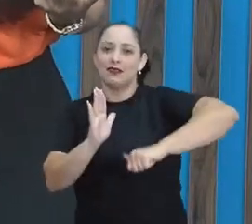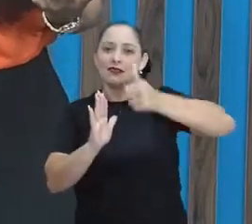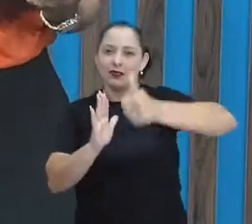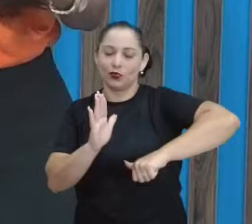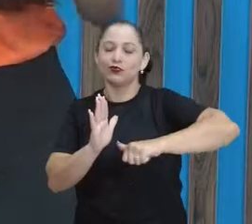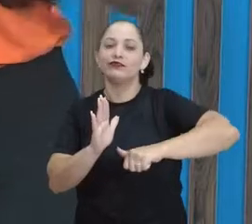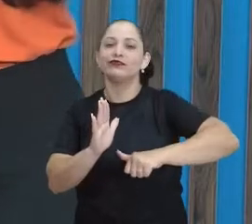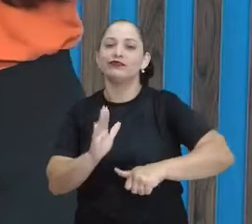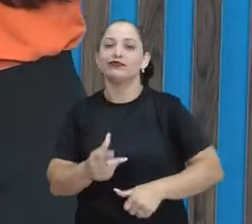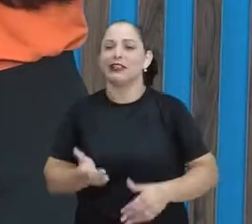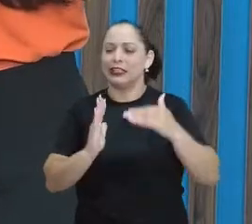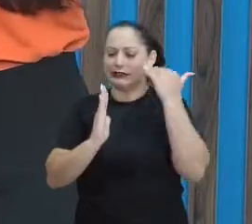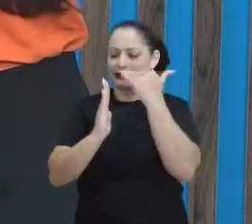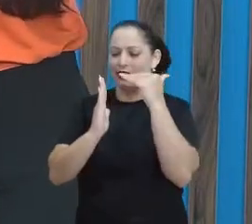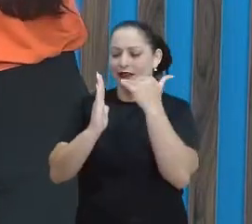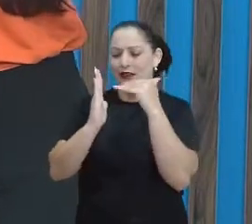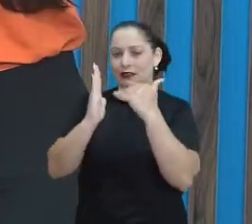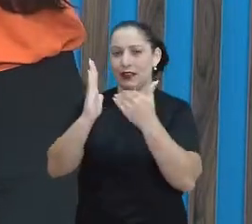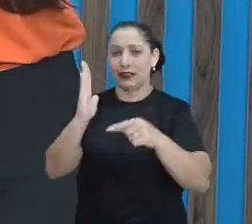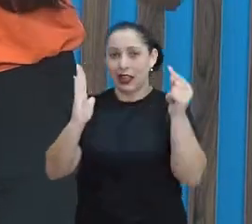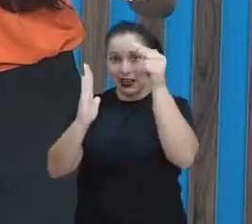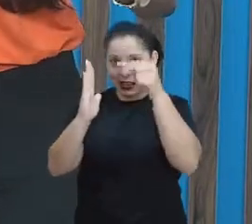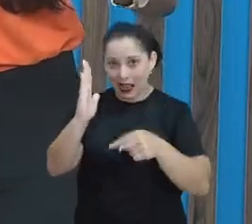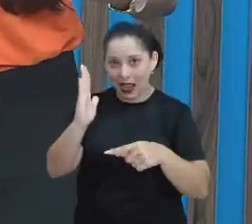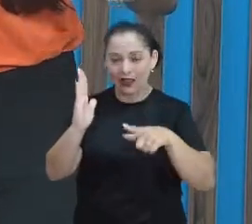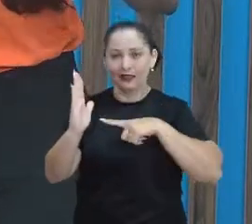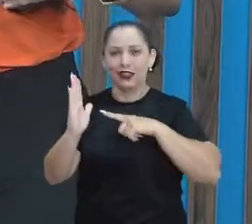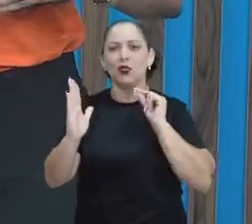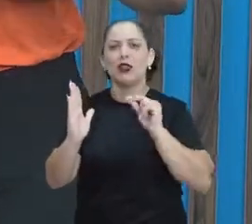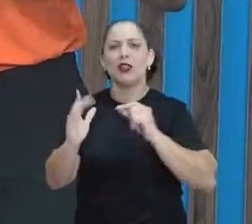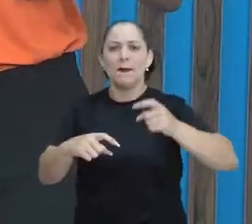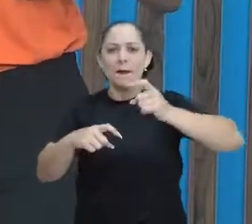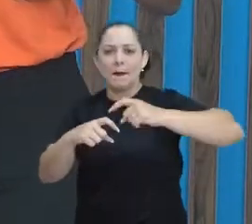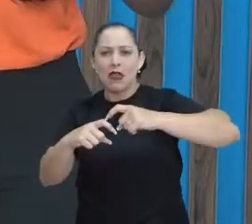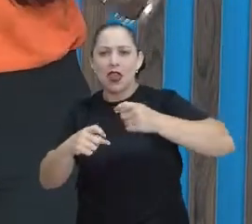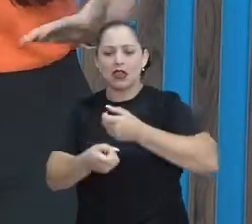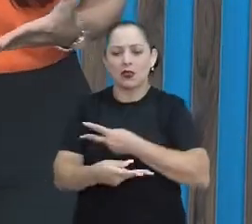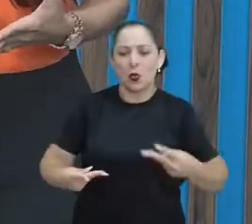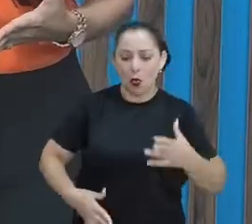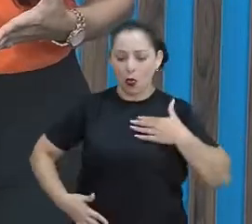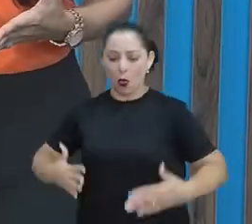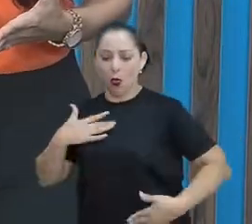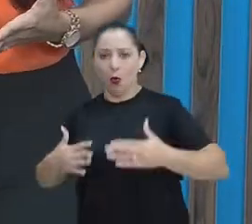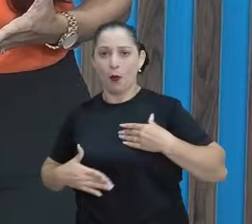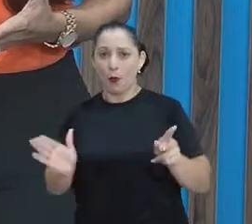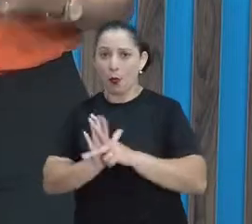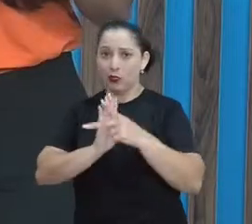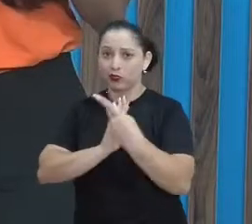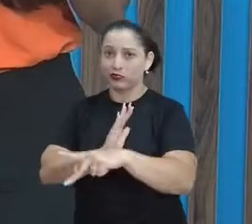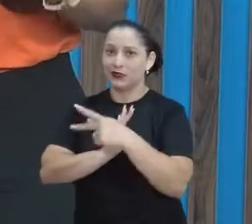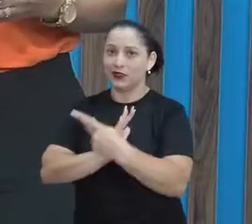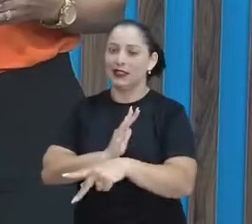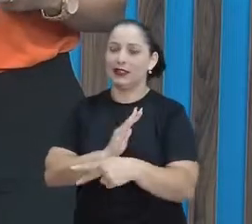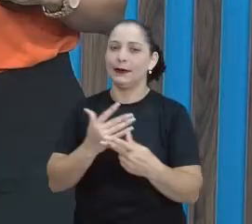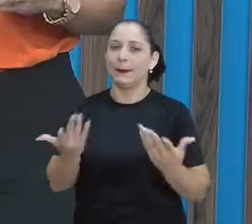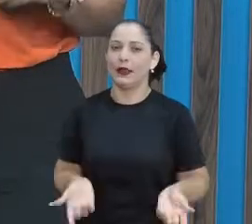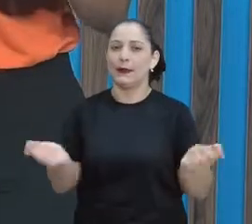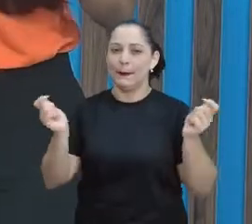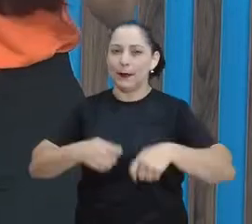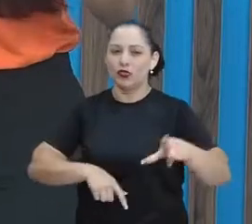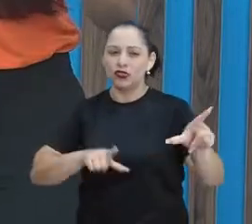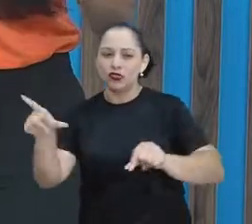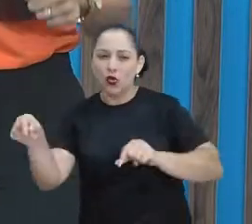diagnóstica, onde a gente vai ter lá a radiografia do funcionamento global desse estudante, para que a gente possa